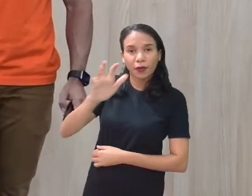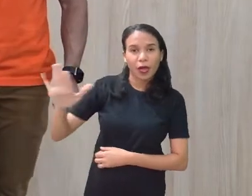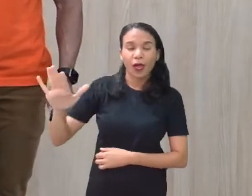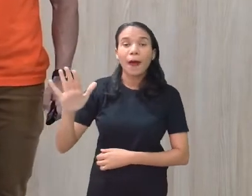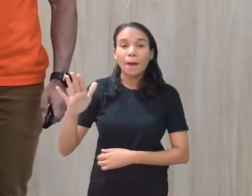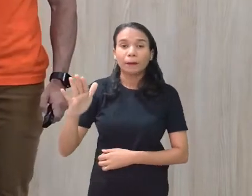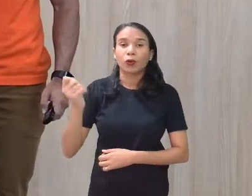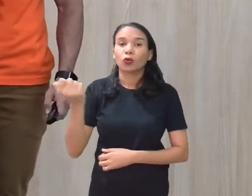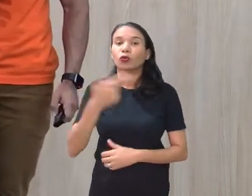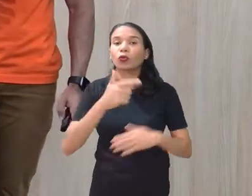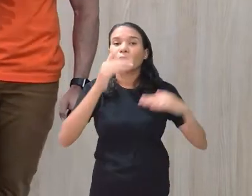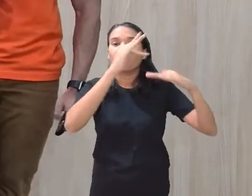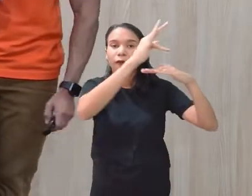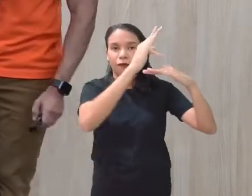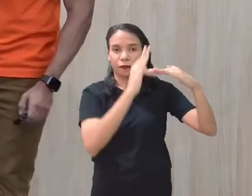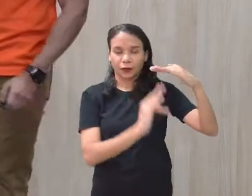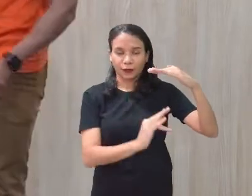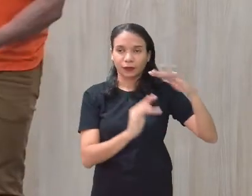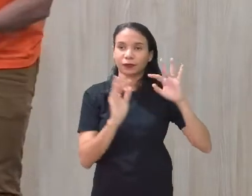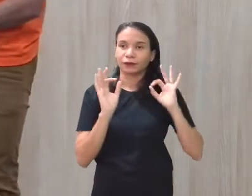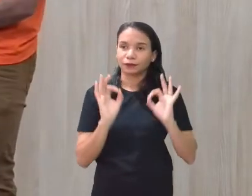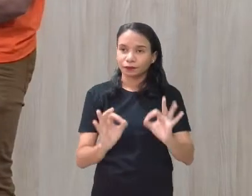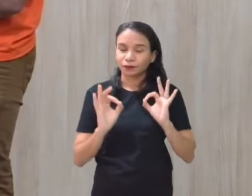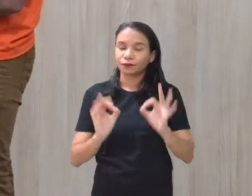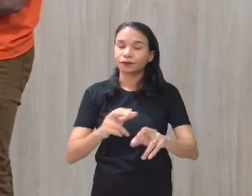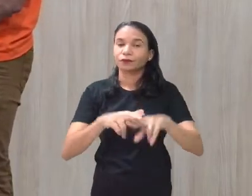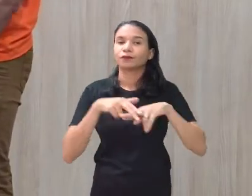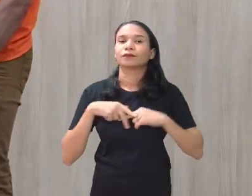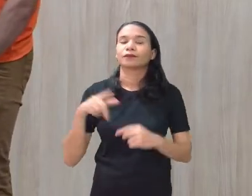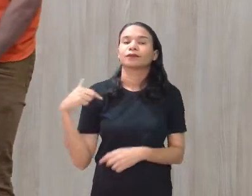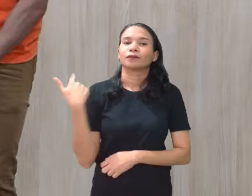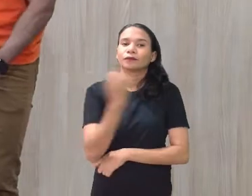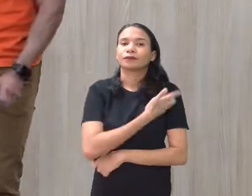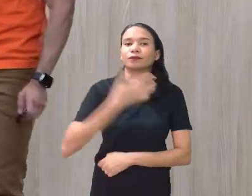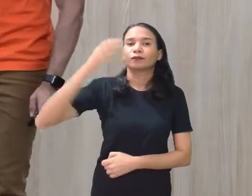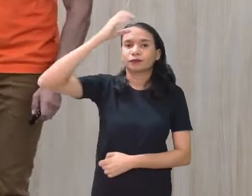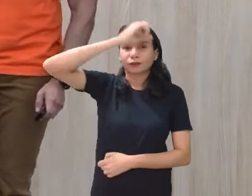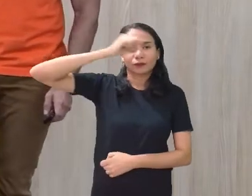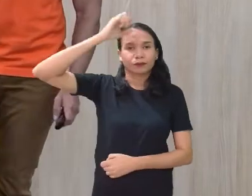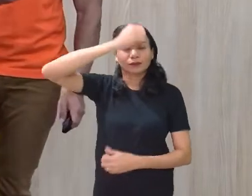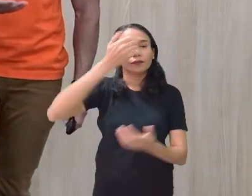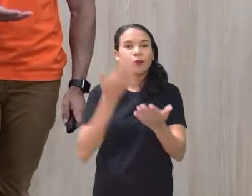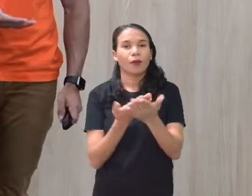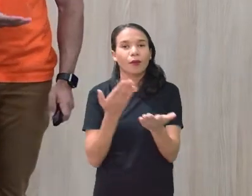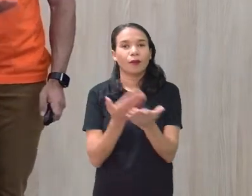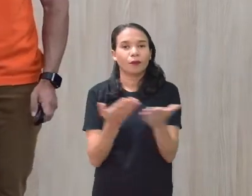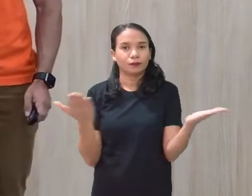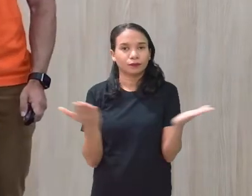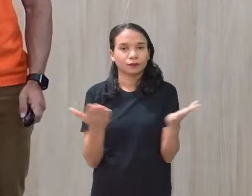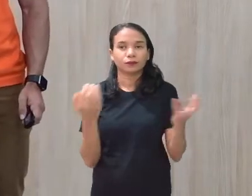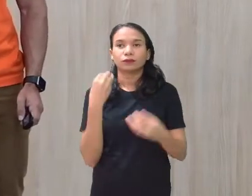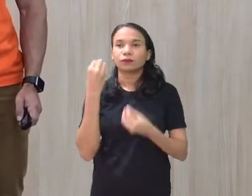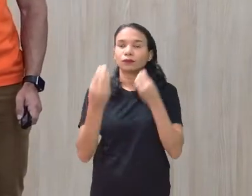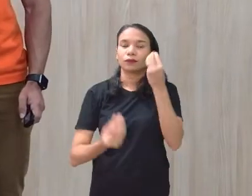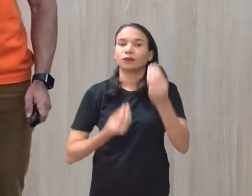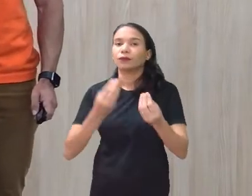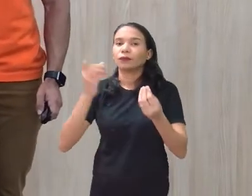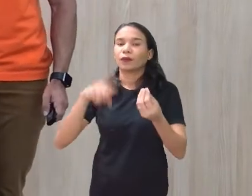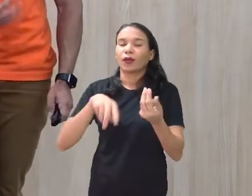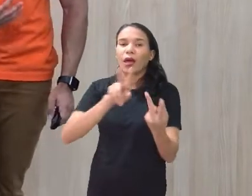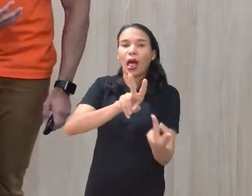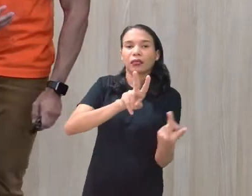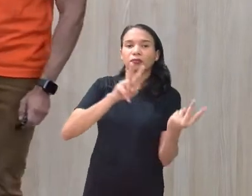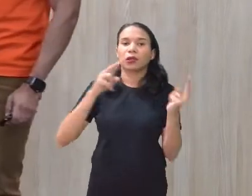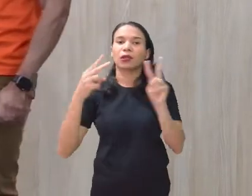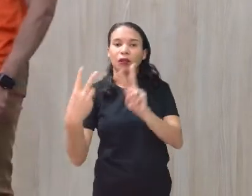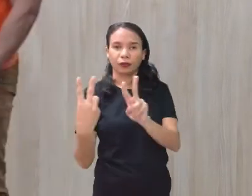números fracionários, certo? Então, a gente vai aprender aqui na aula de hoje como é que a gente faz essa